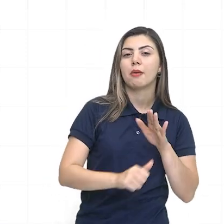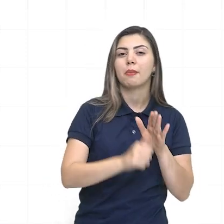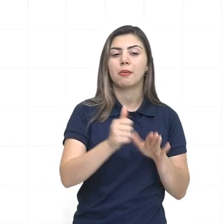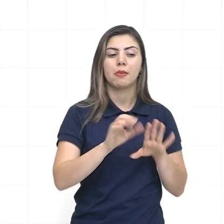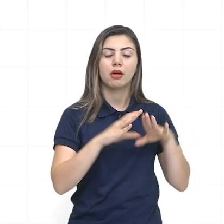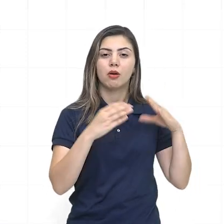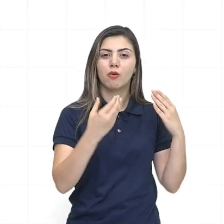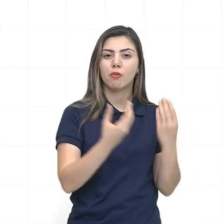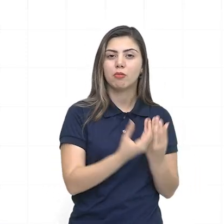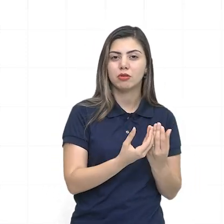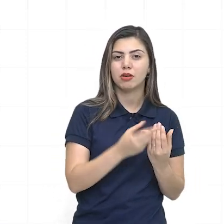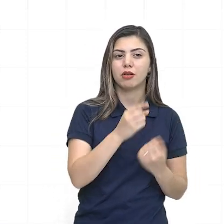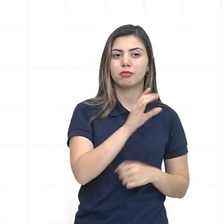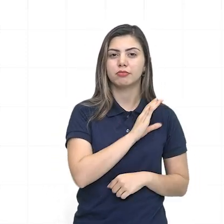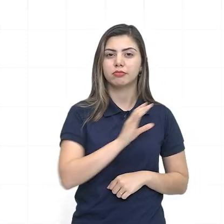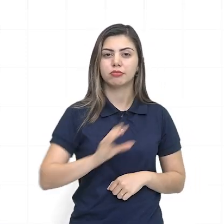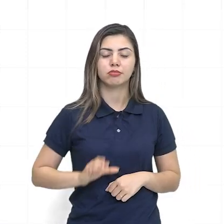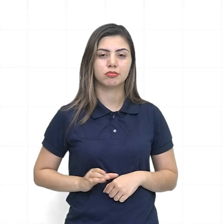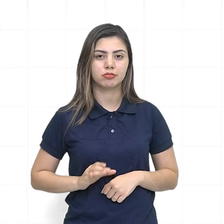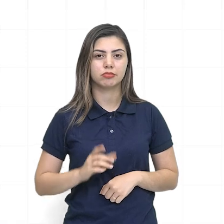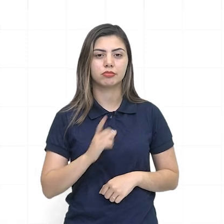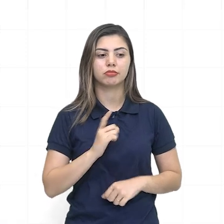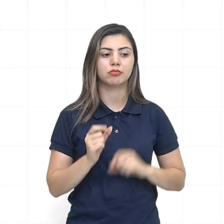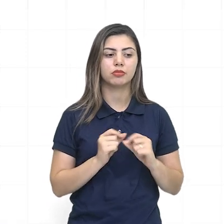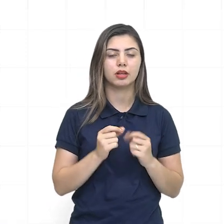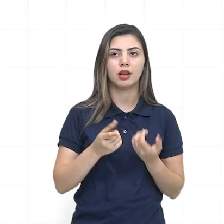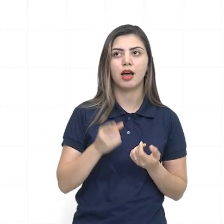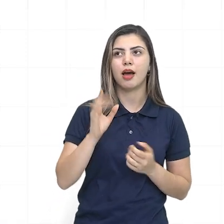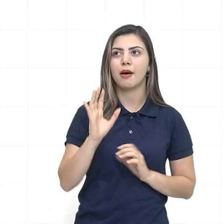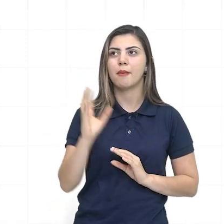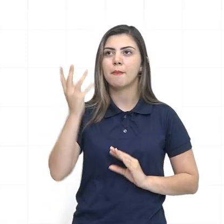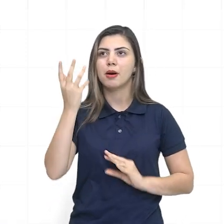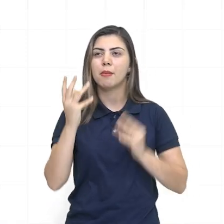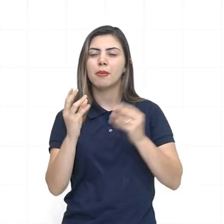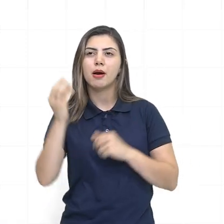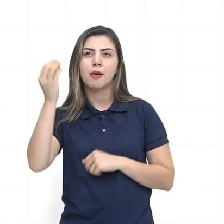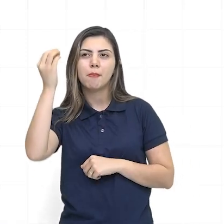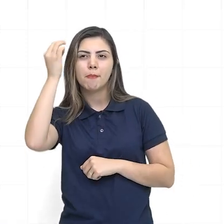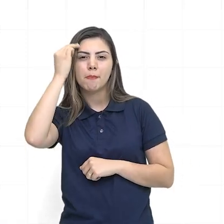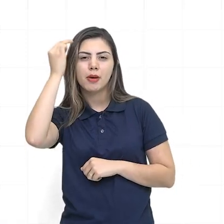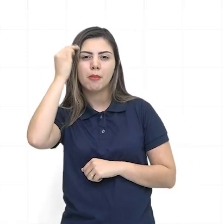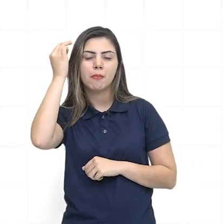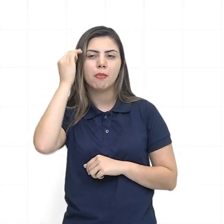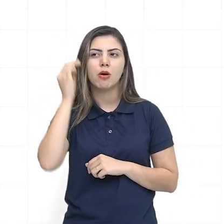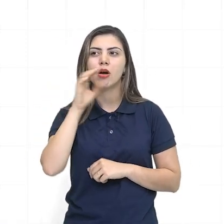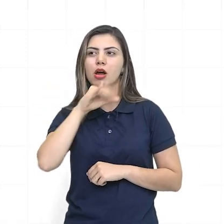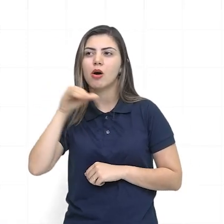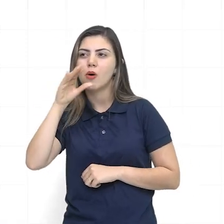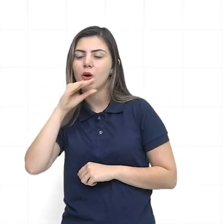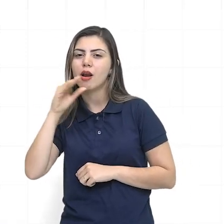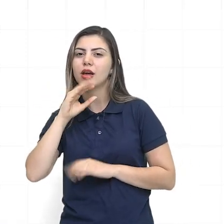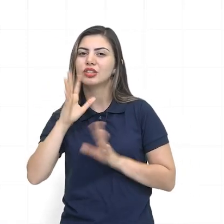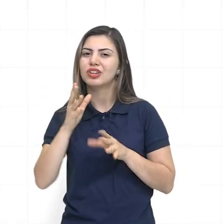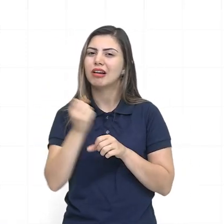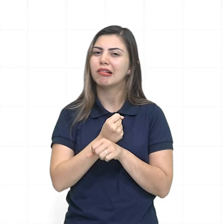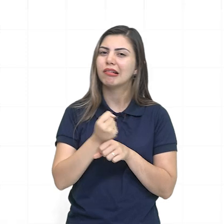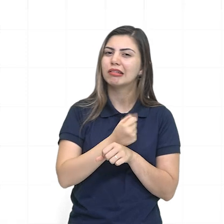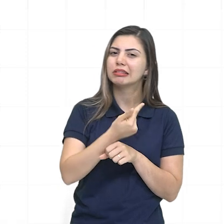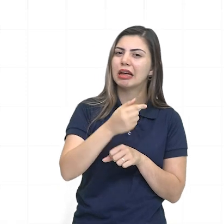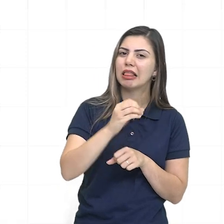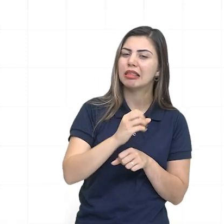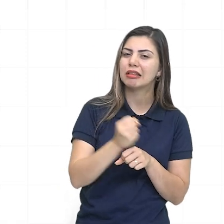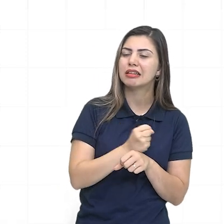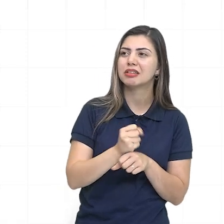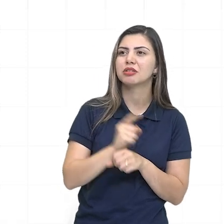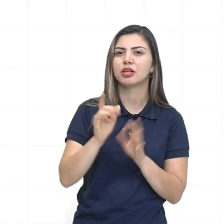comunidades cristãs começaram a registrar as suas memórias orais depois de 70 anos após